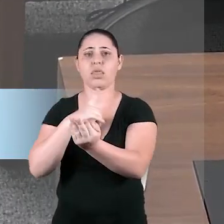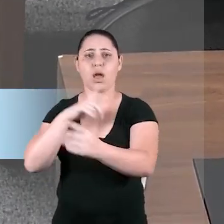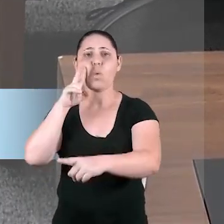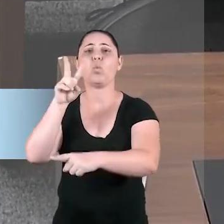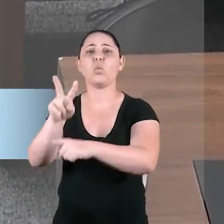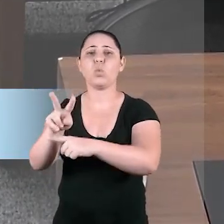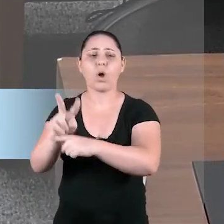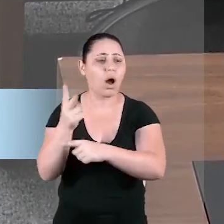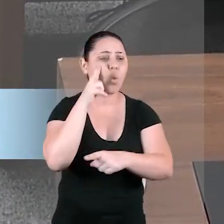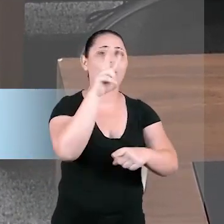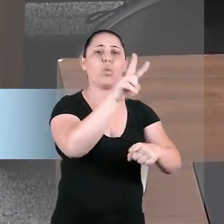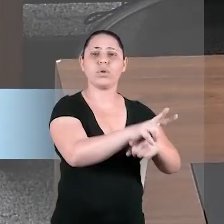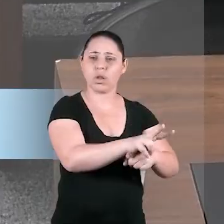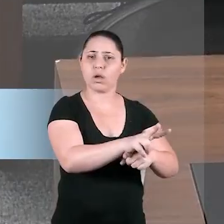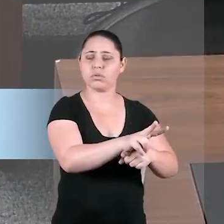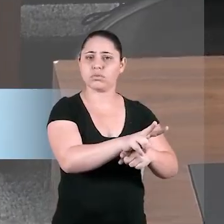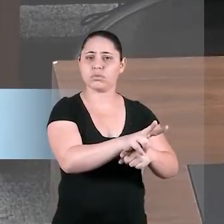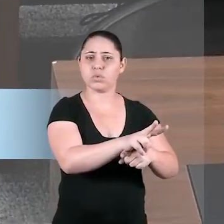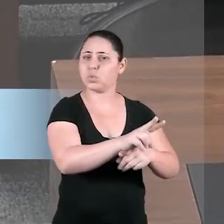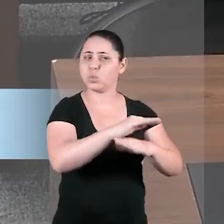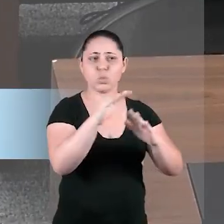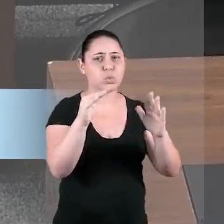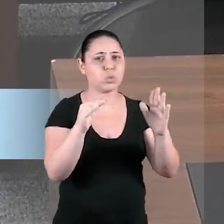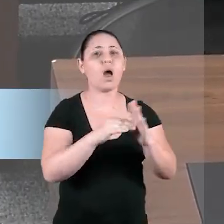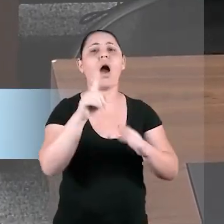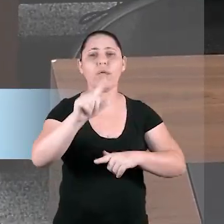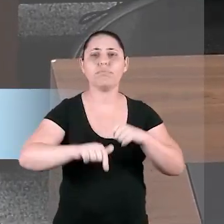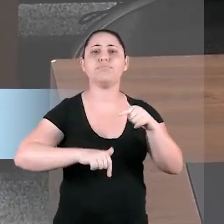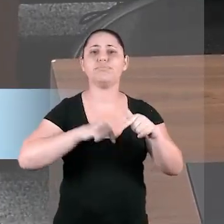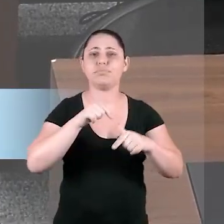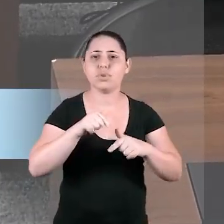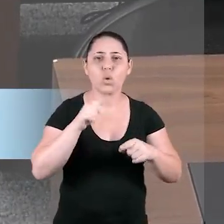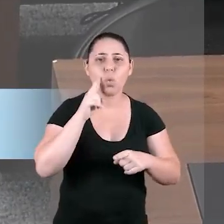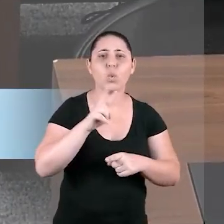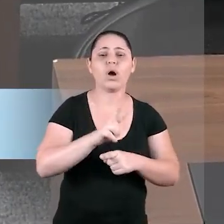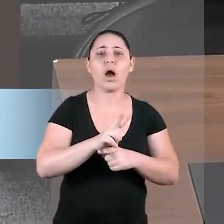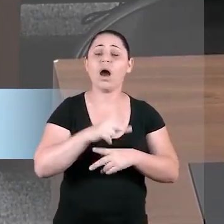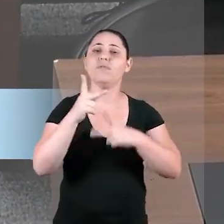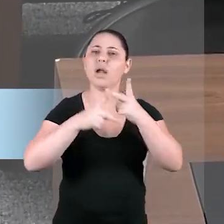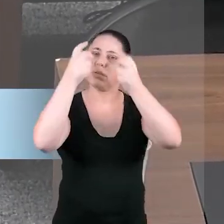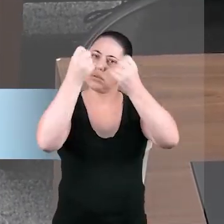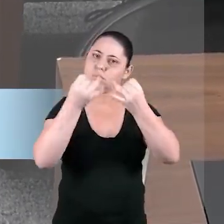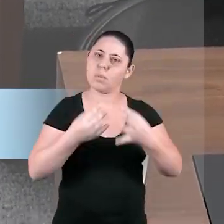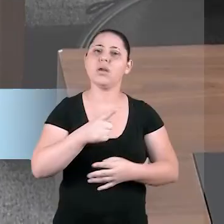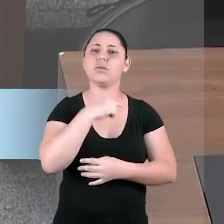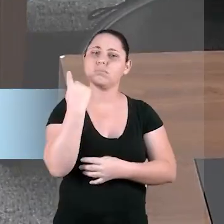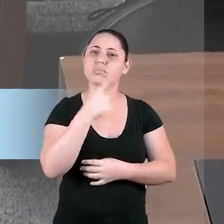início desse diagnóstico, tudo isso é trabalhado. Então, a morte é